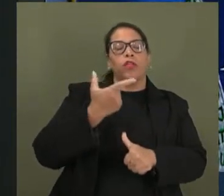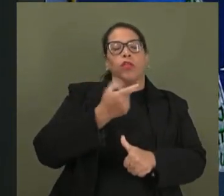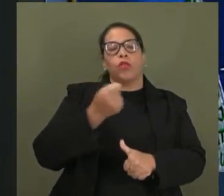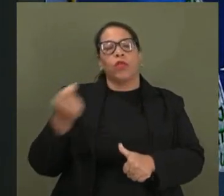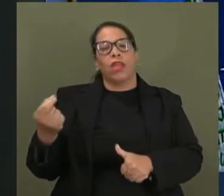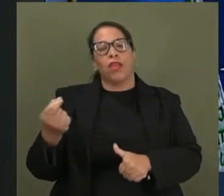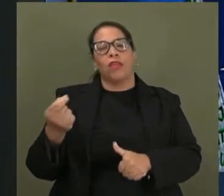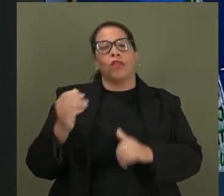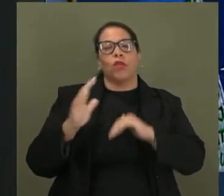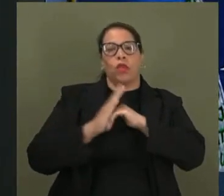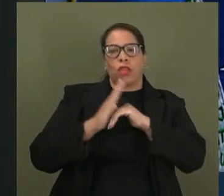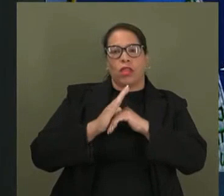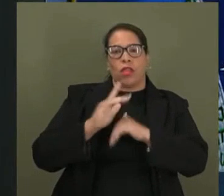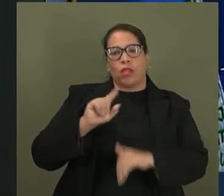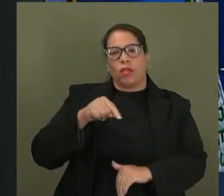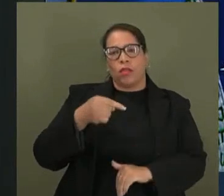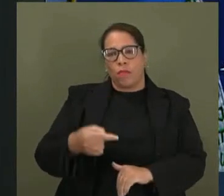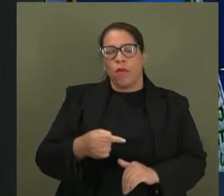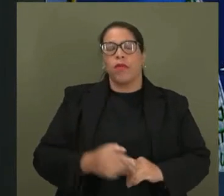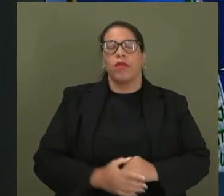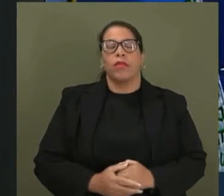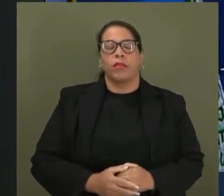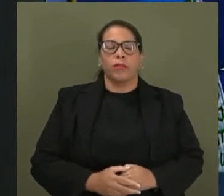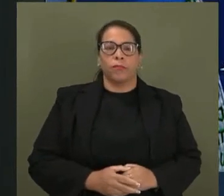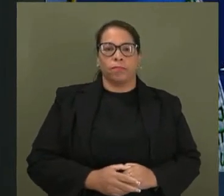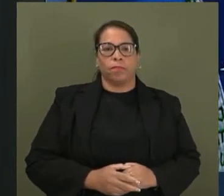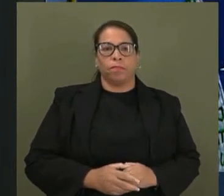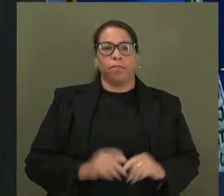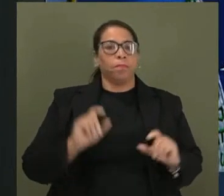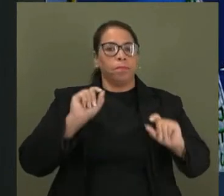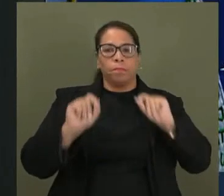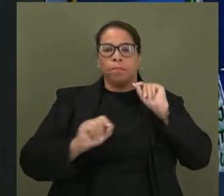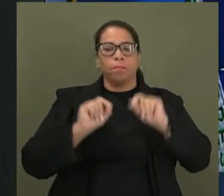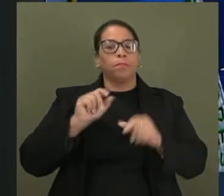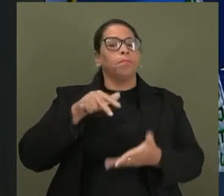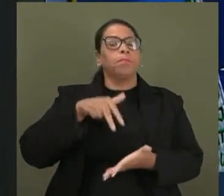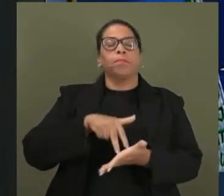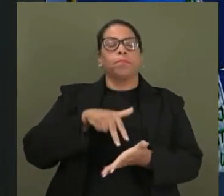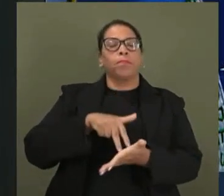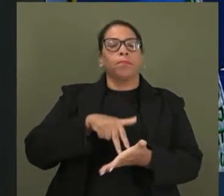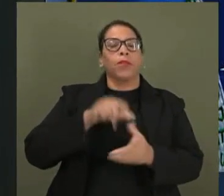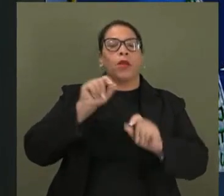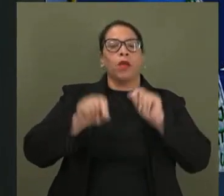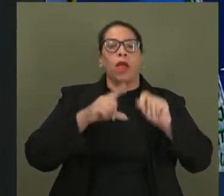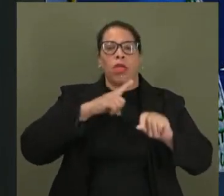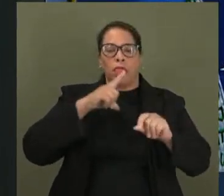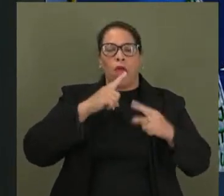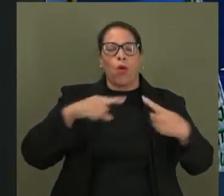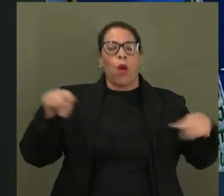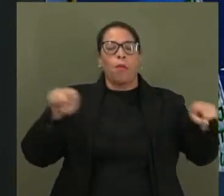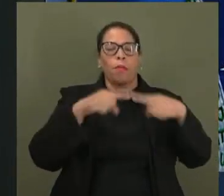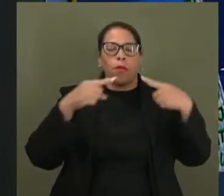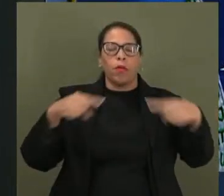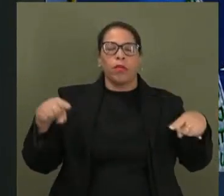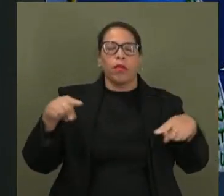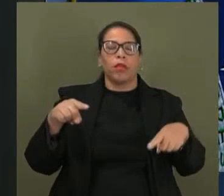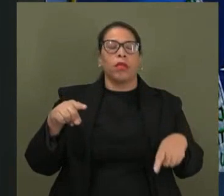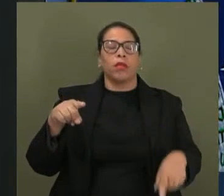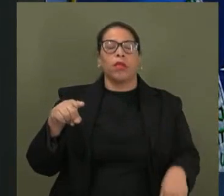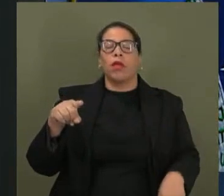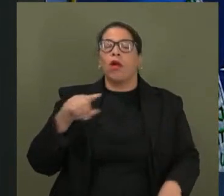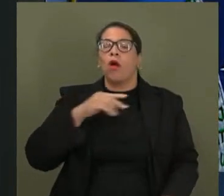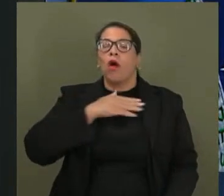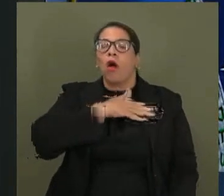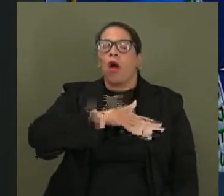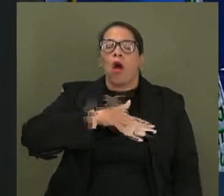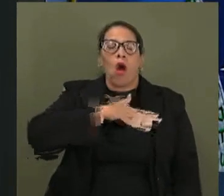anos. Eu quero falar que tem uma música que eu gosto muito, que é uma